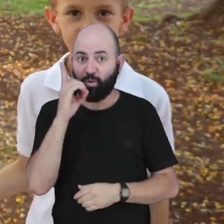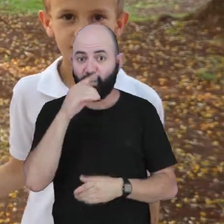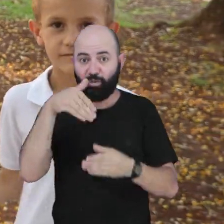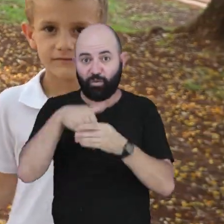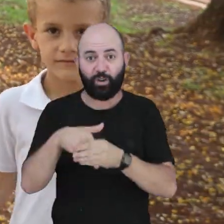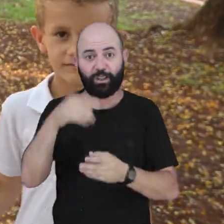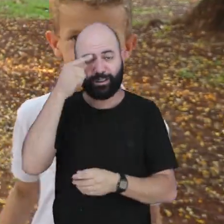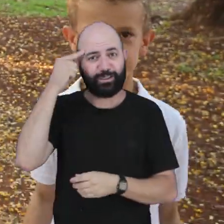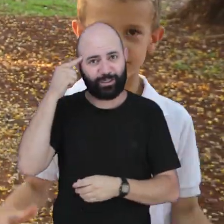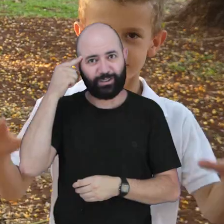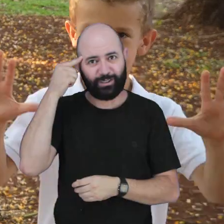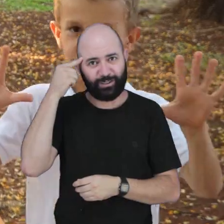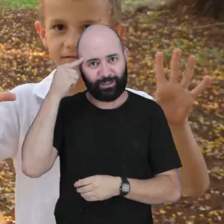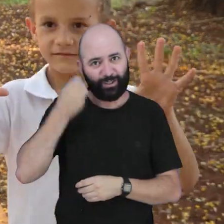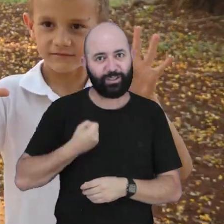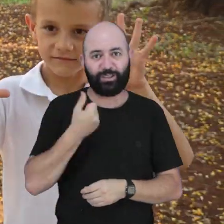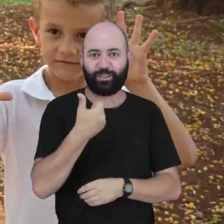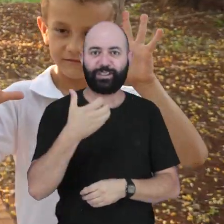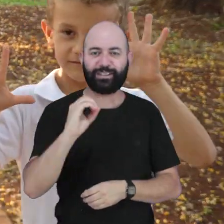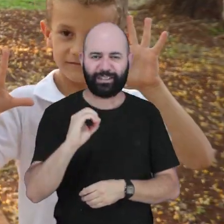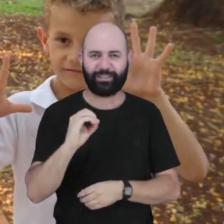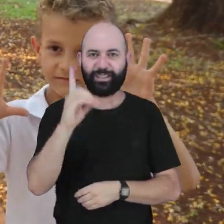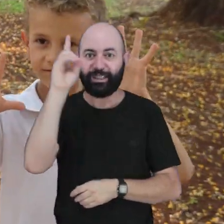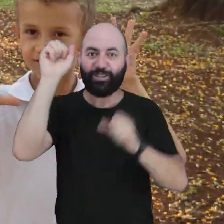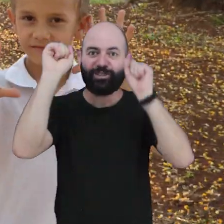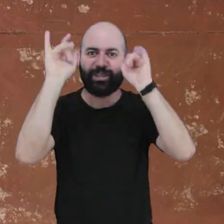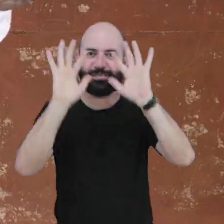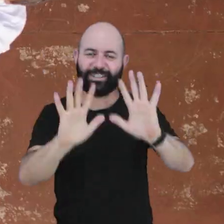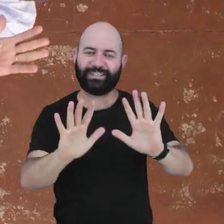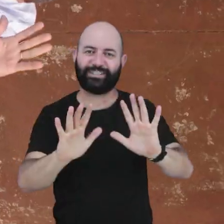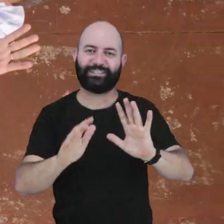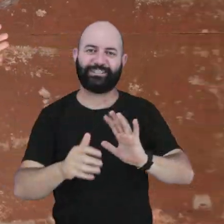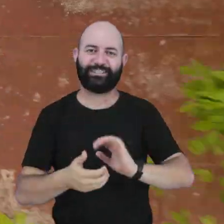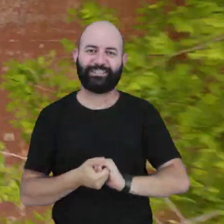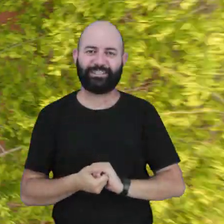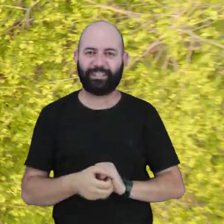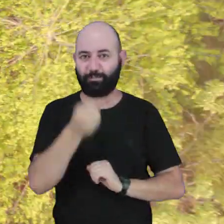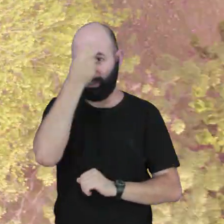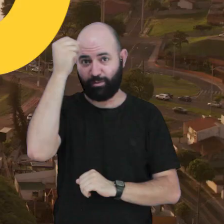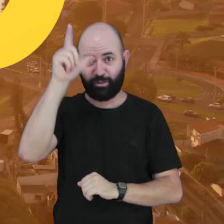Neste domingo, vote Diego Garcia, vote 10, que Deus